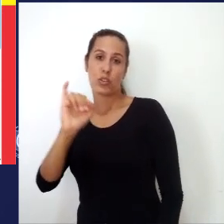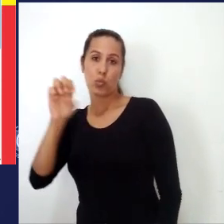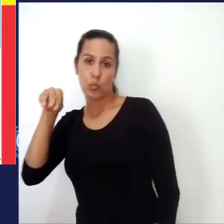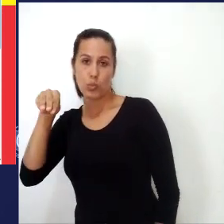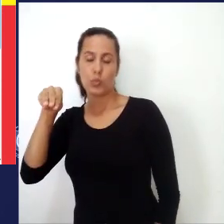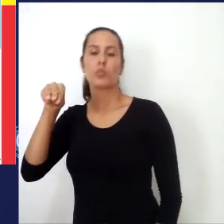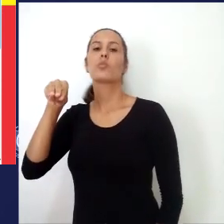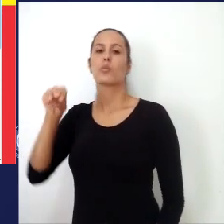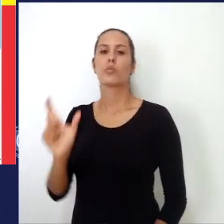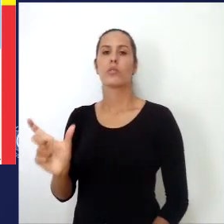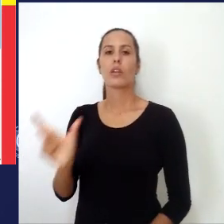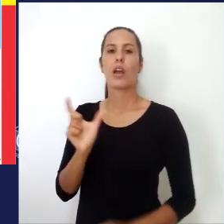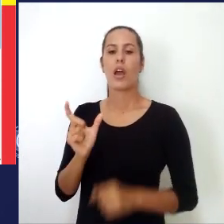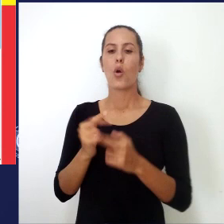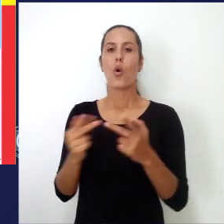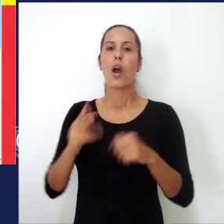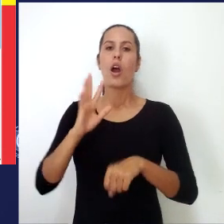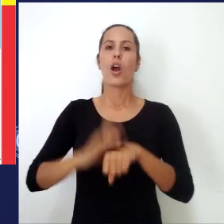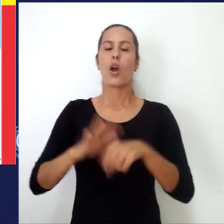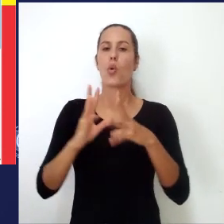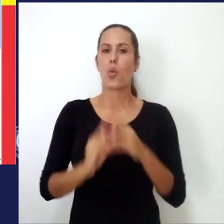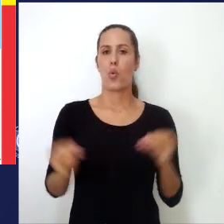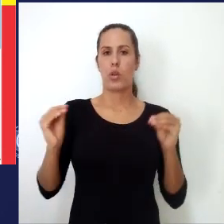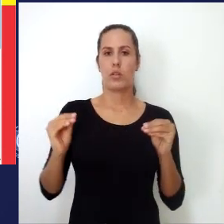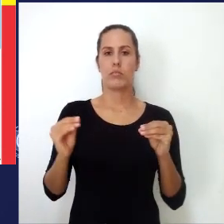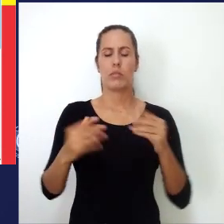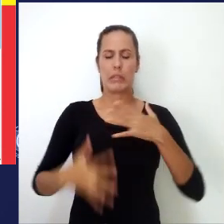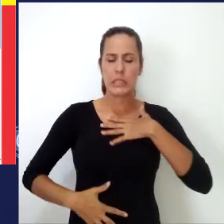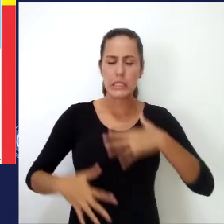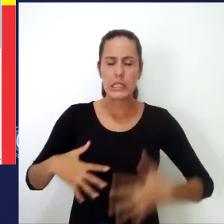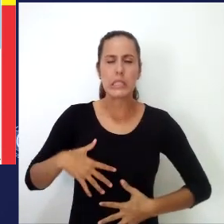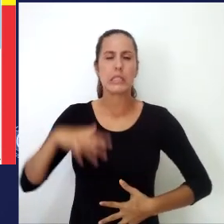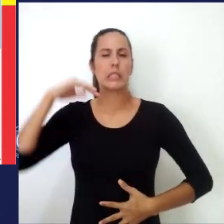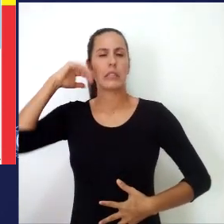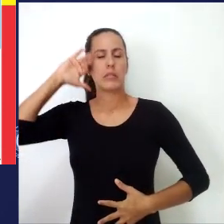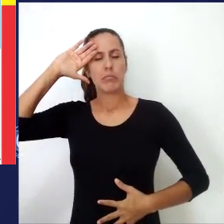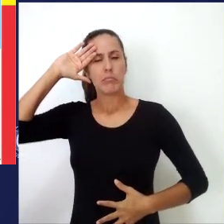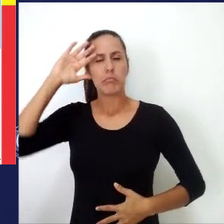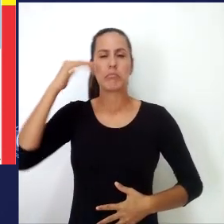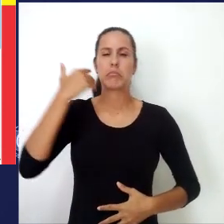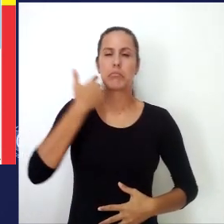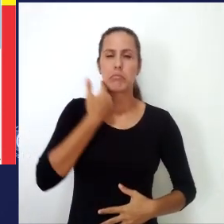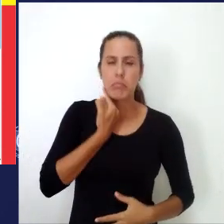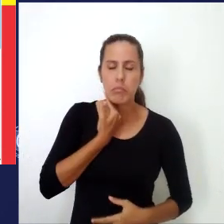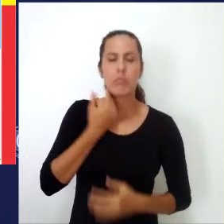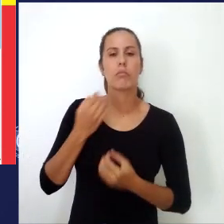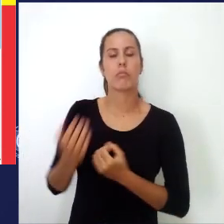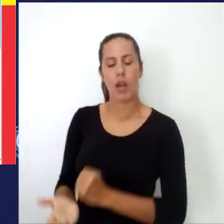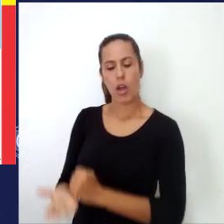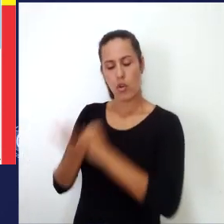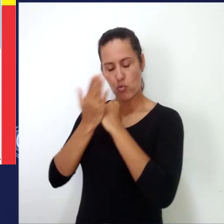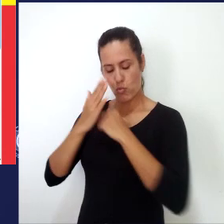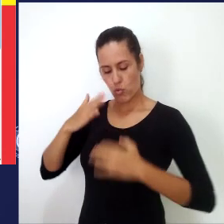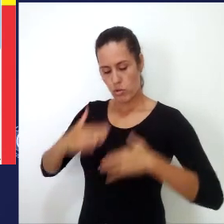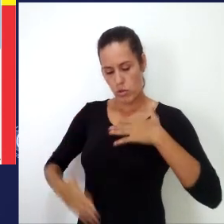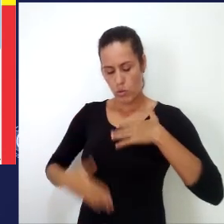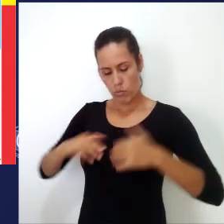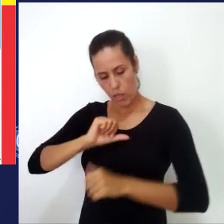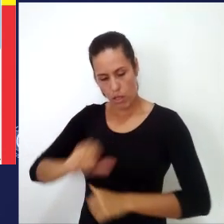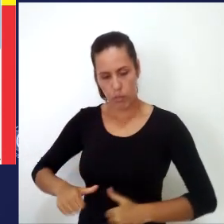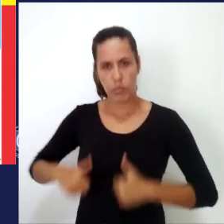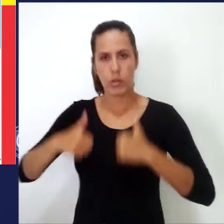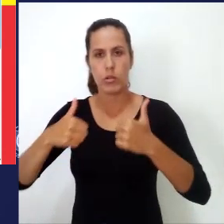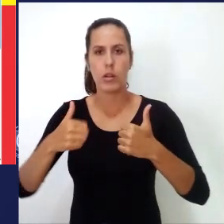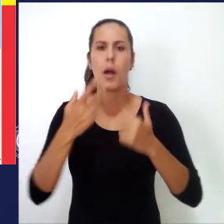para curar ou aliviar doenças e sintomas, que no caso de desconforto e mal-estar, né, pode